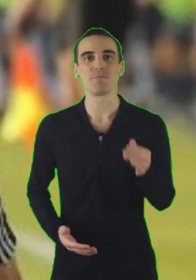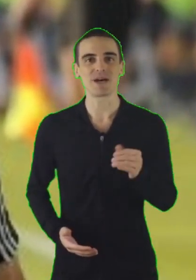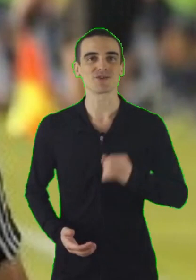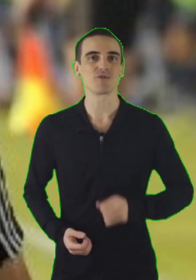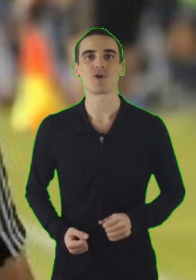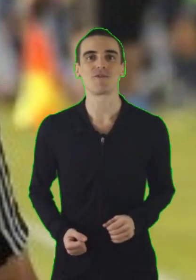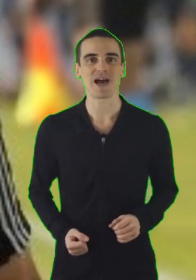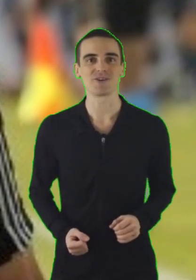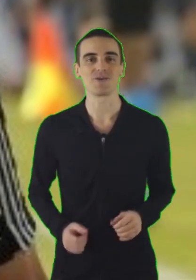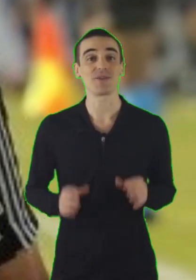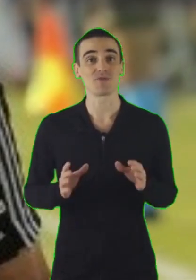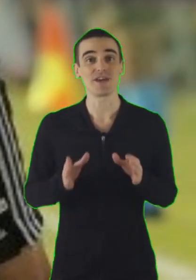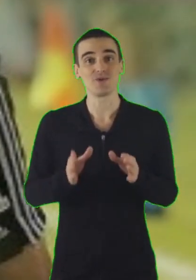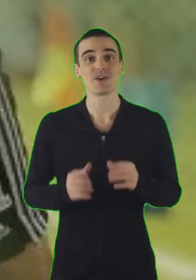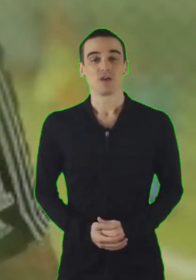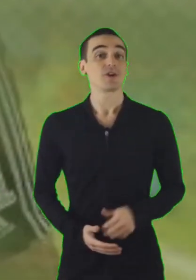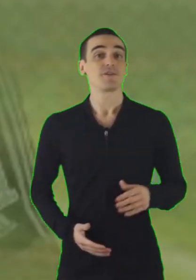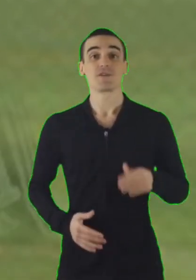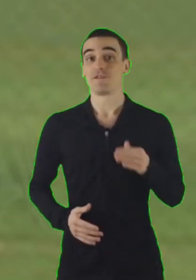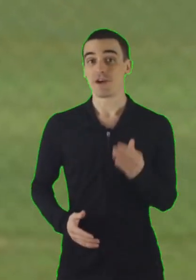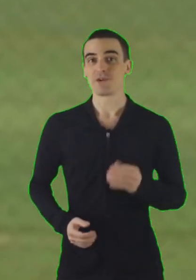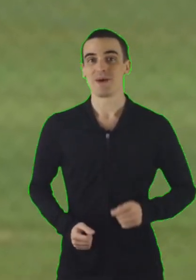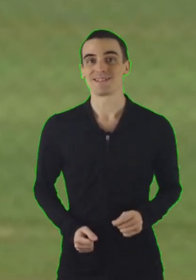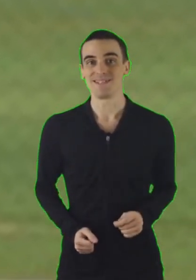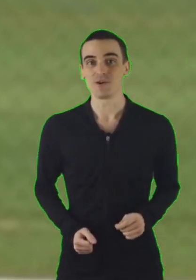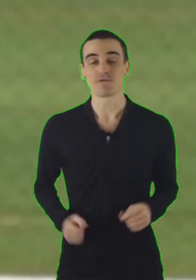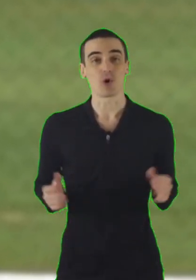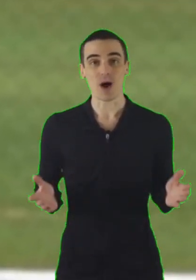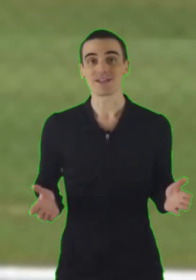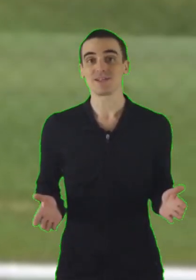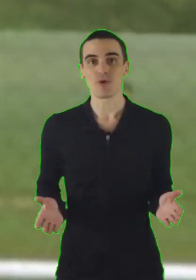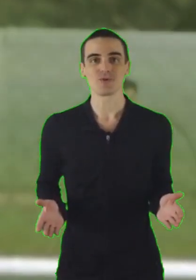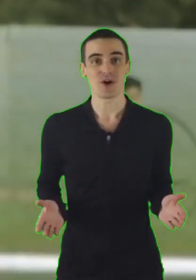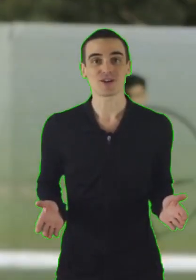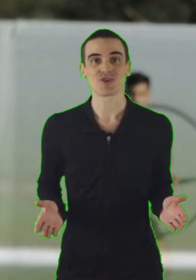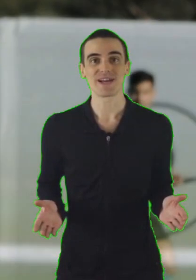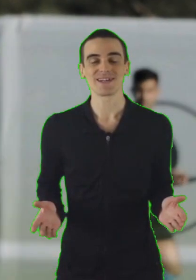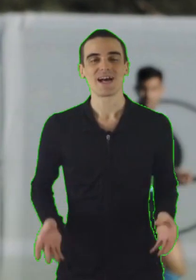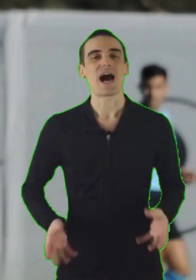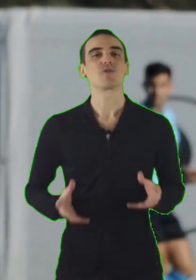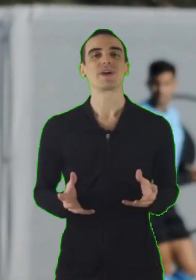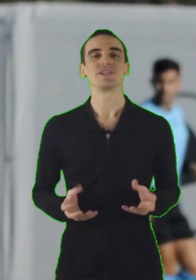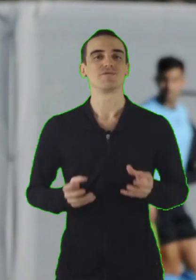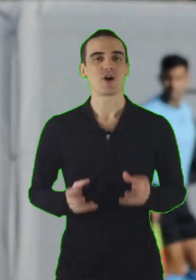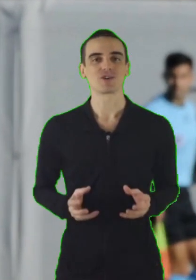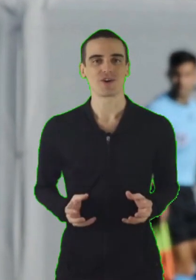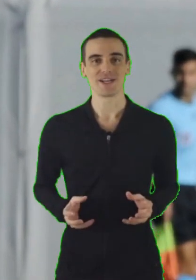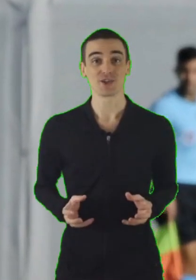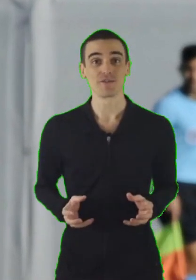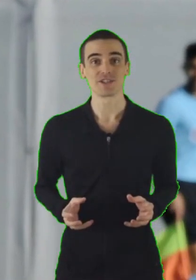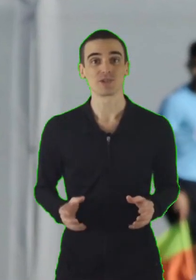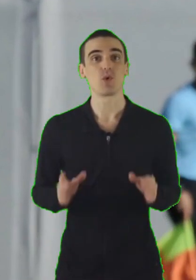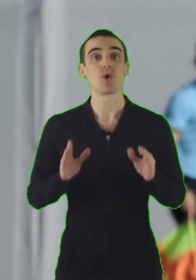dono da SAF valoriza a importância de investir em jovens talentos e proporcionar a eles uma plataforma para se desenvolverem e alcançarem seu pleno